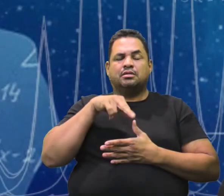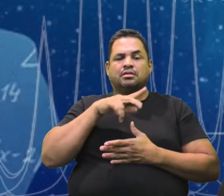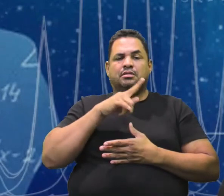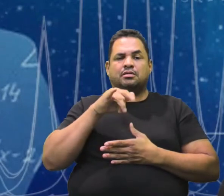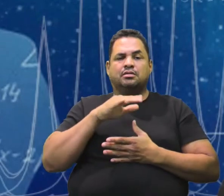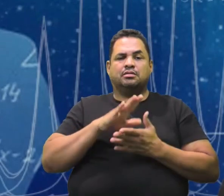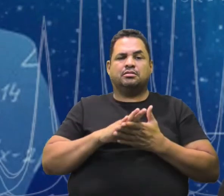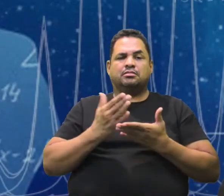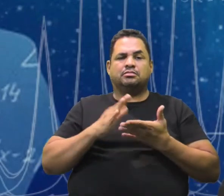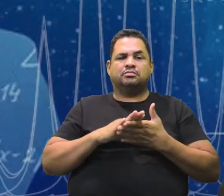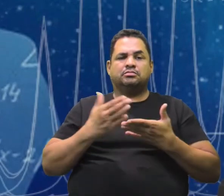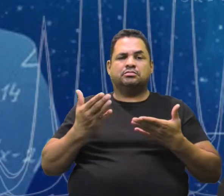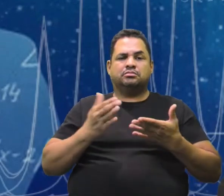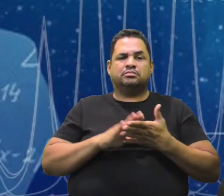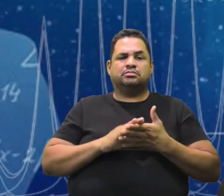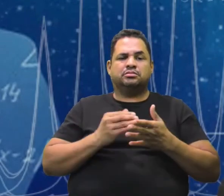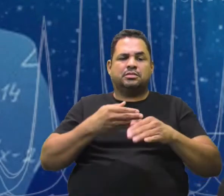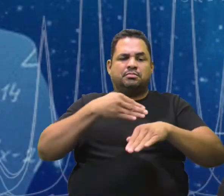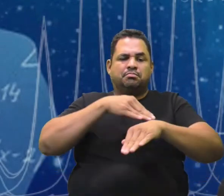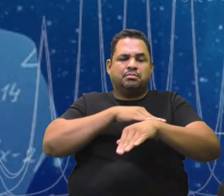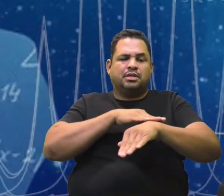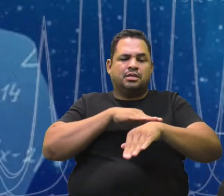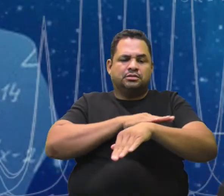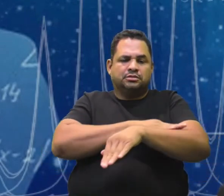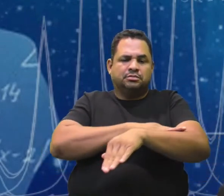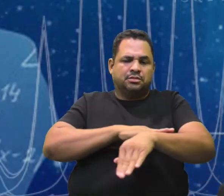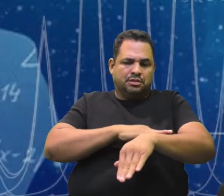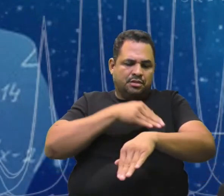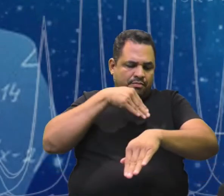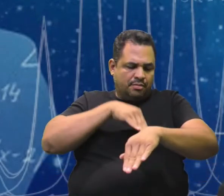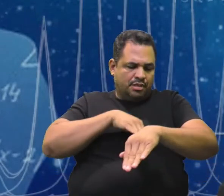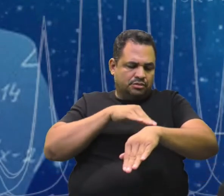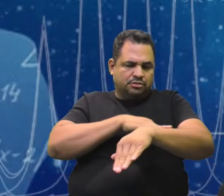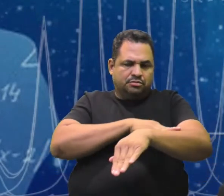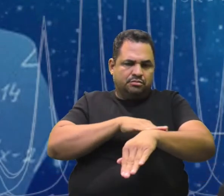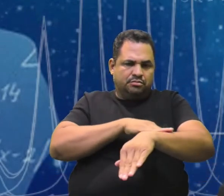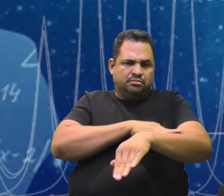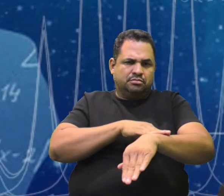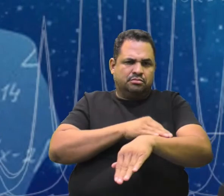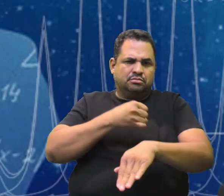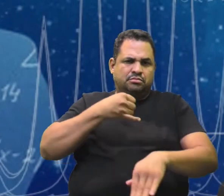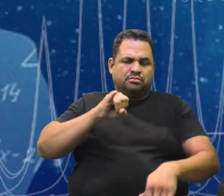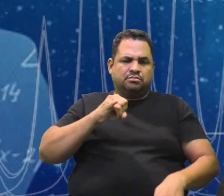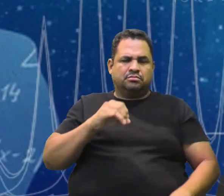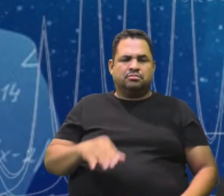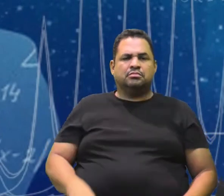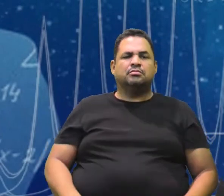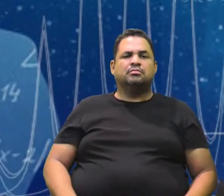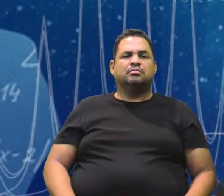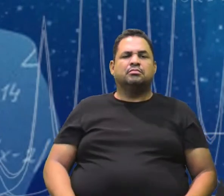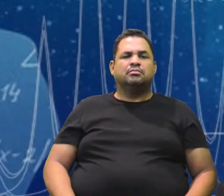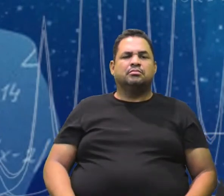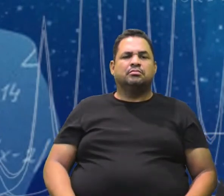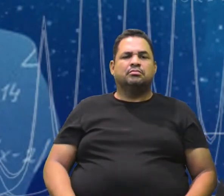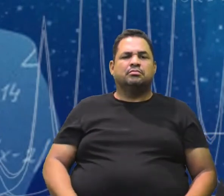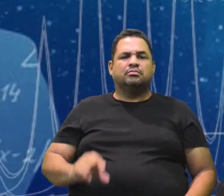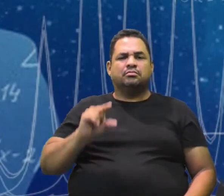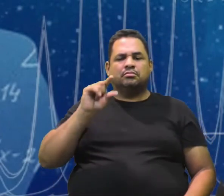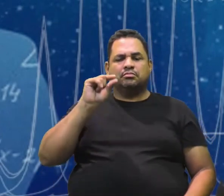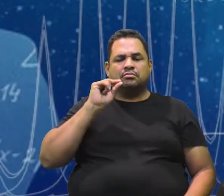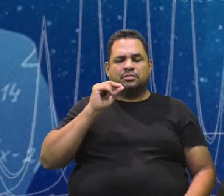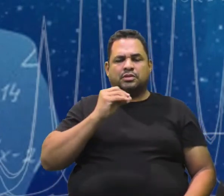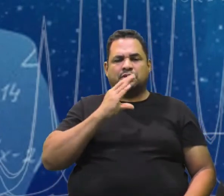que fica na parte subcutânea da pele, então, se você pegar, por exemplo, um pouco de água